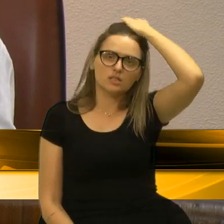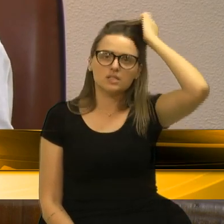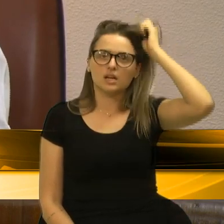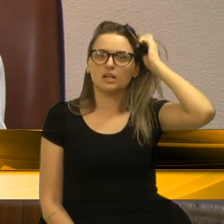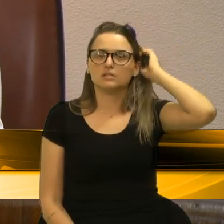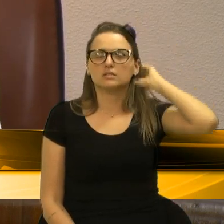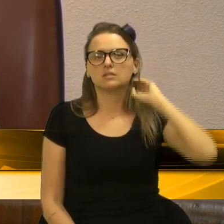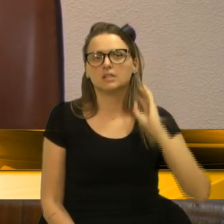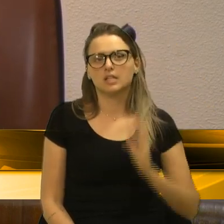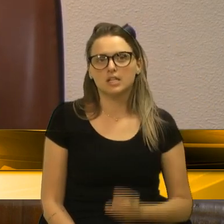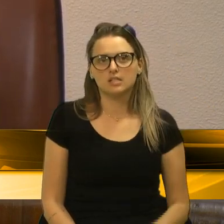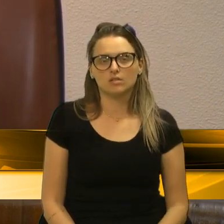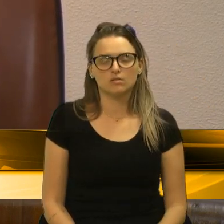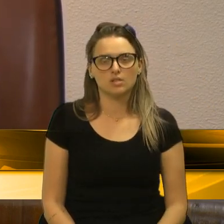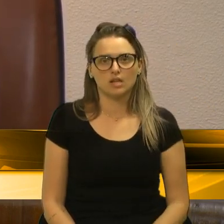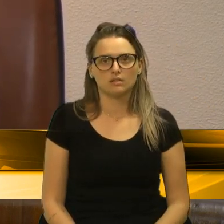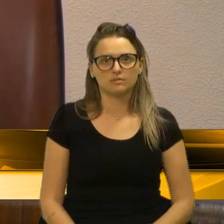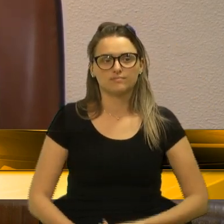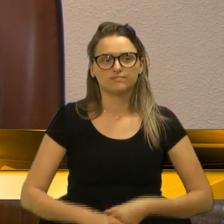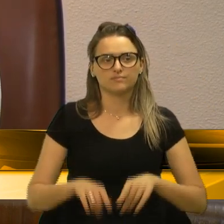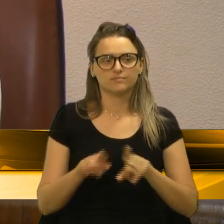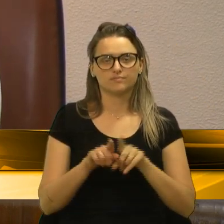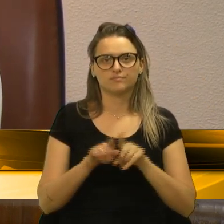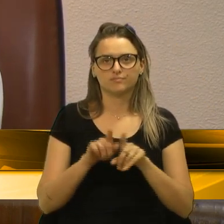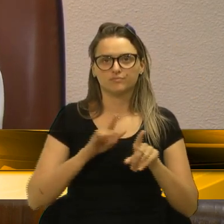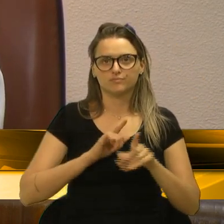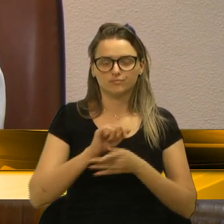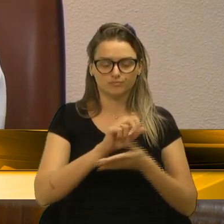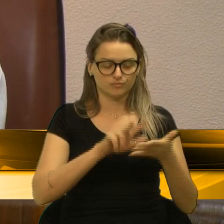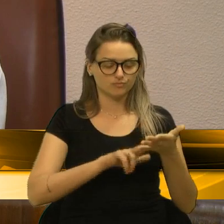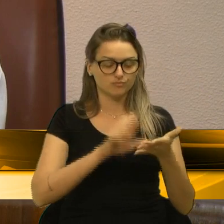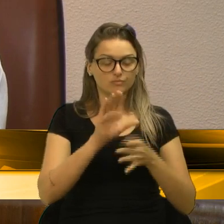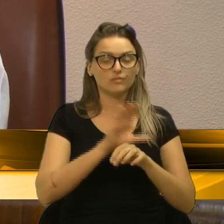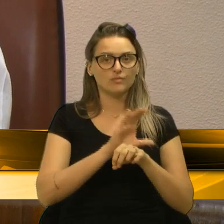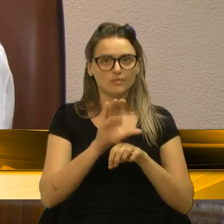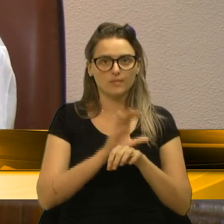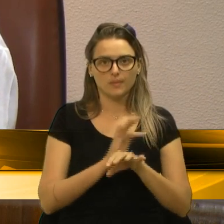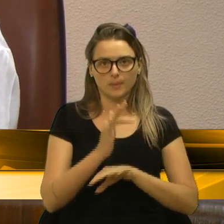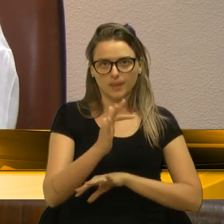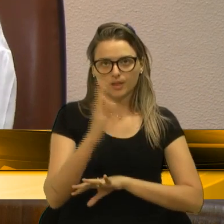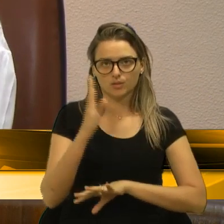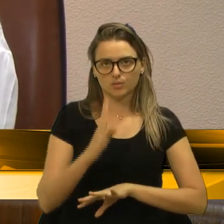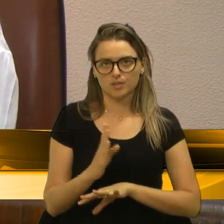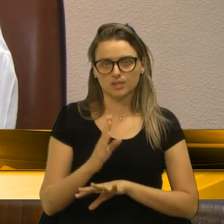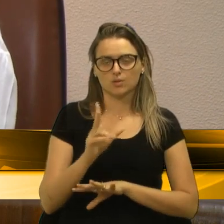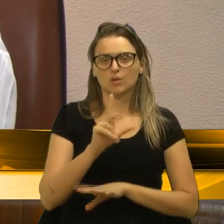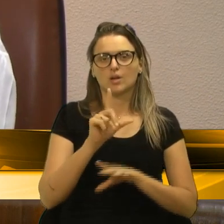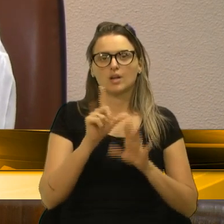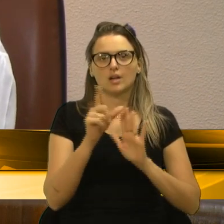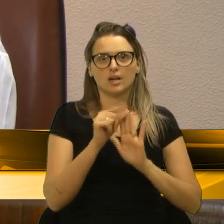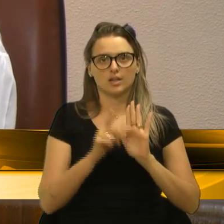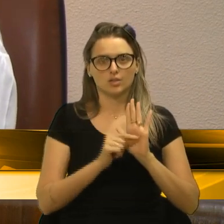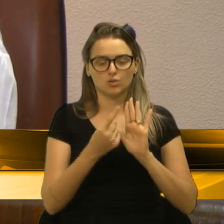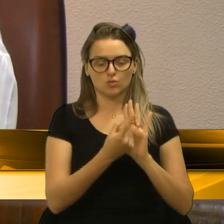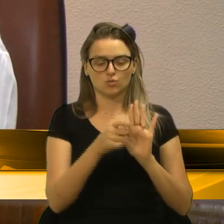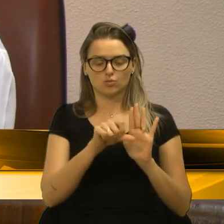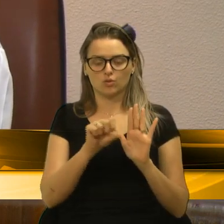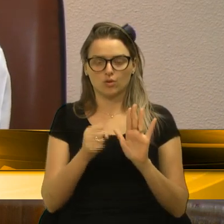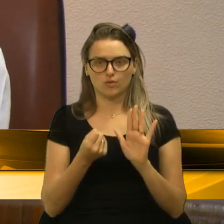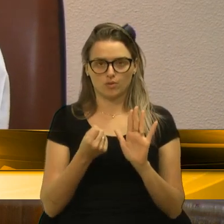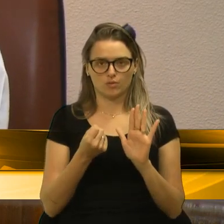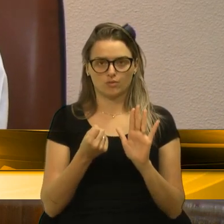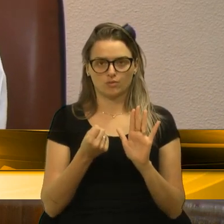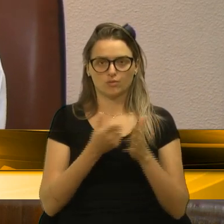Acho que vai. Passamos a analisar a Constituição Federal Brasileira. Artigo 198.